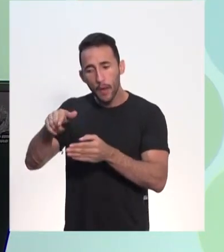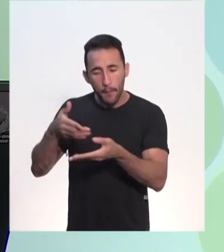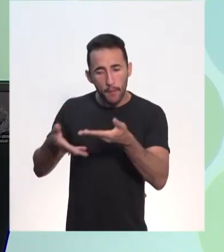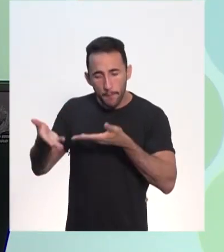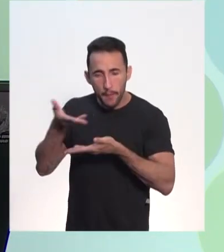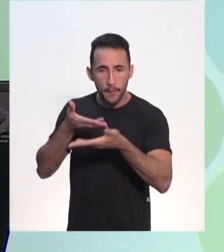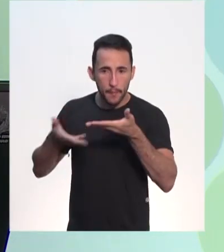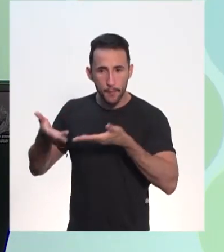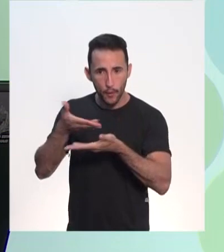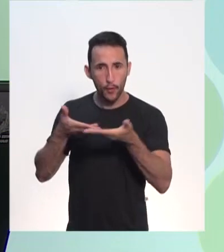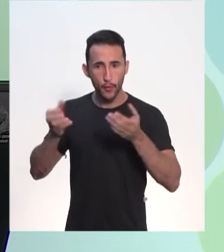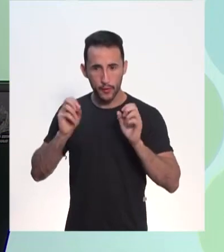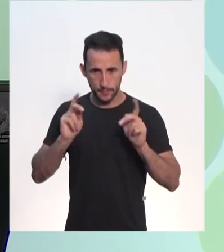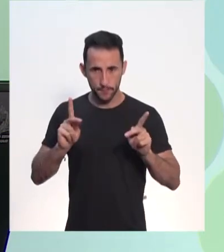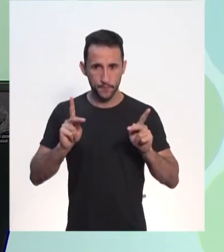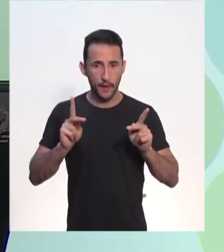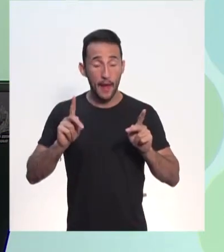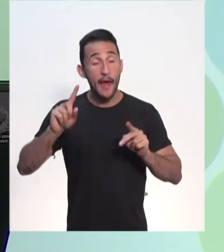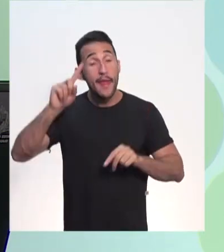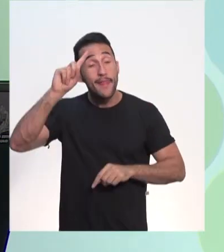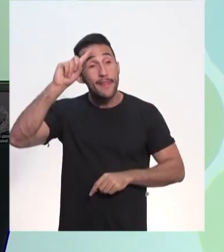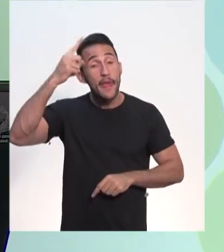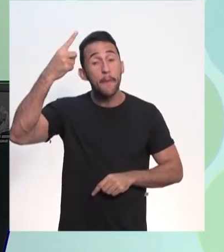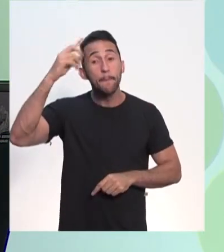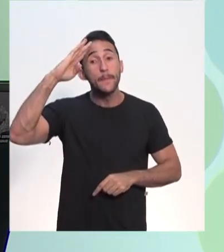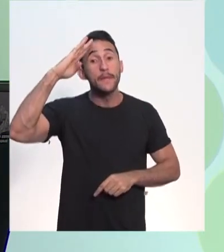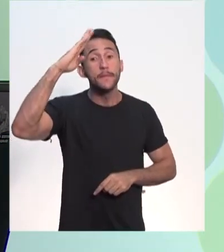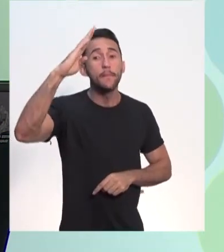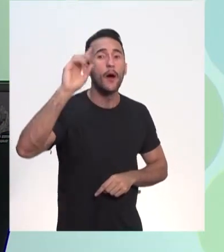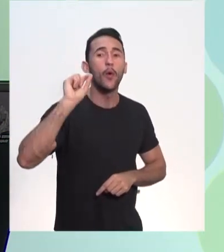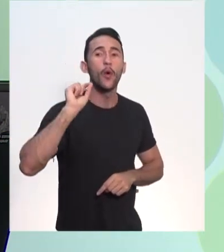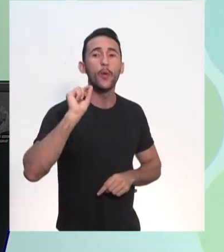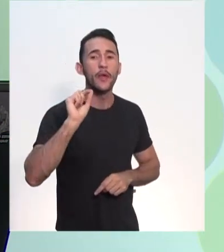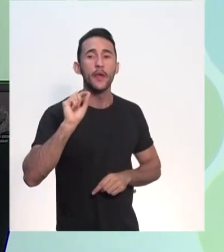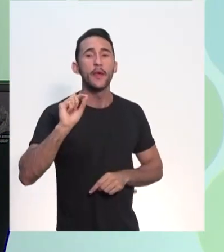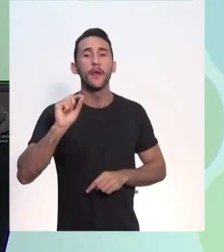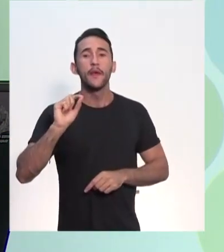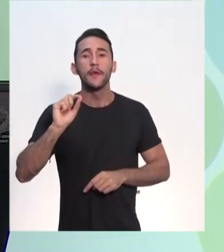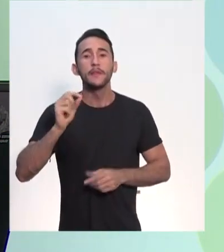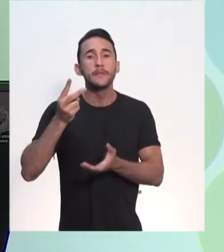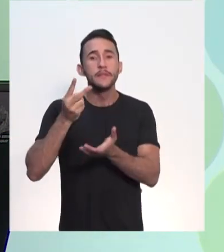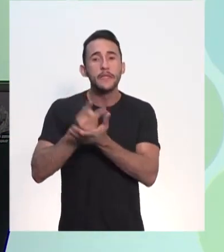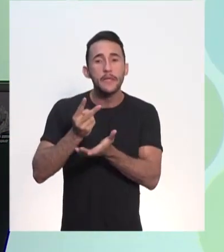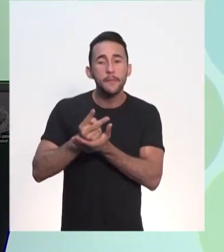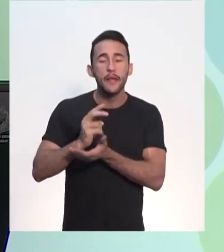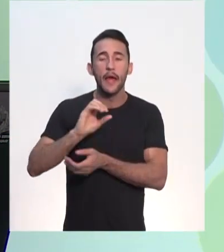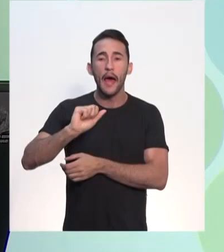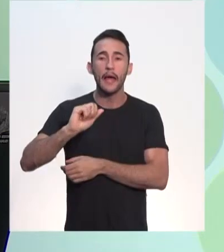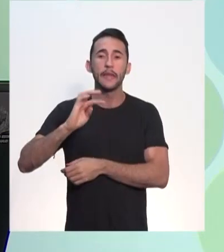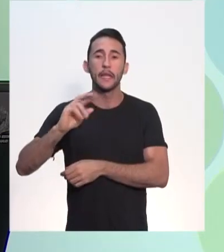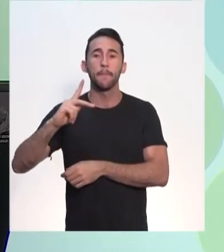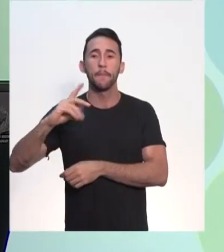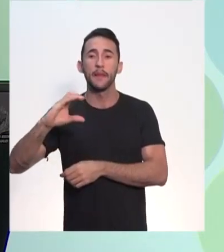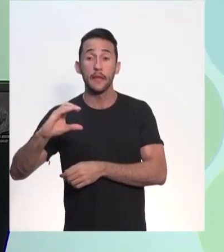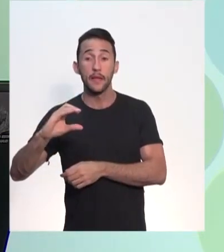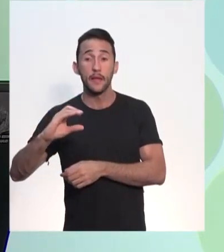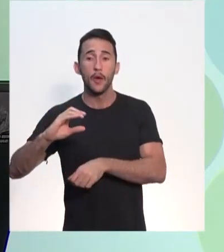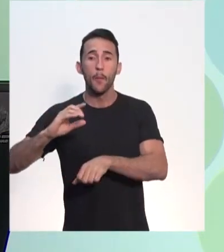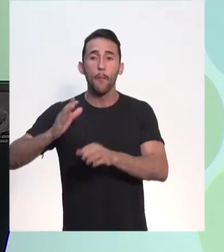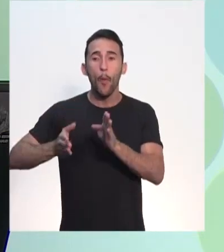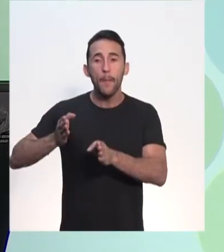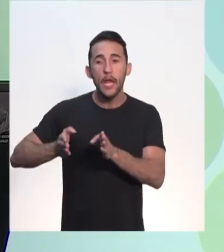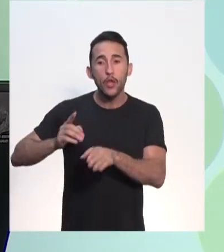foram passadas, levantar as dúvidas, os questionamentos, a escola mesmo vê o que ela consegue organizar e responder, o que